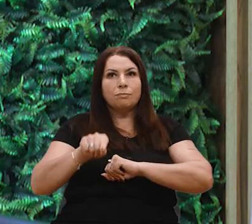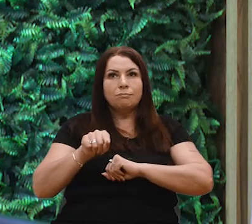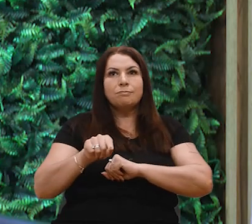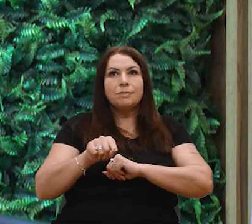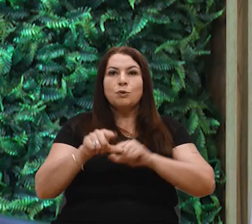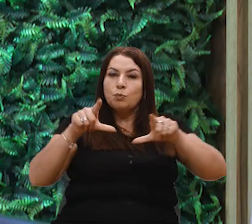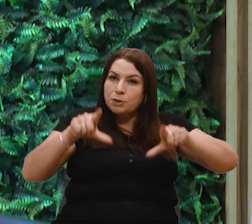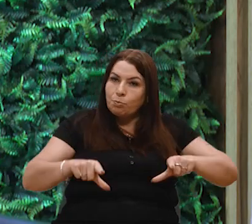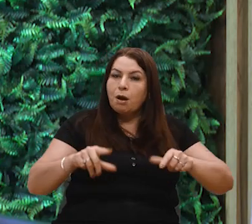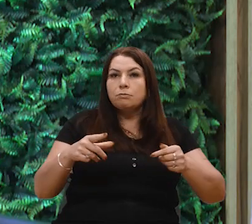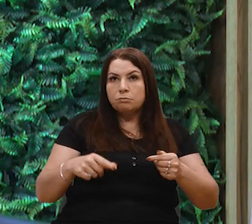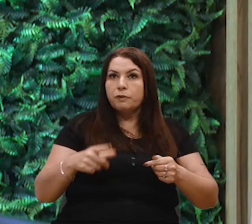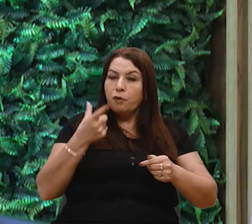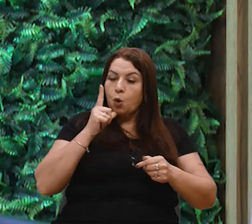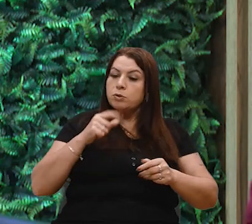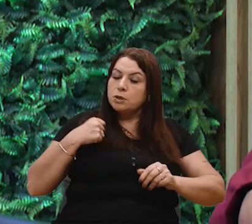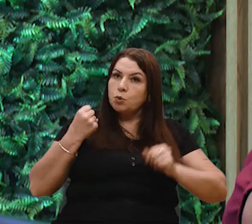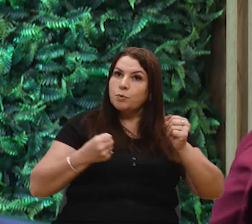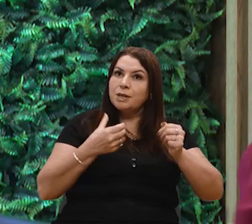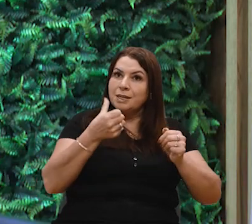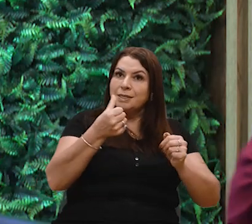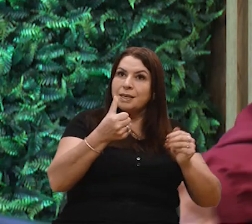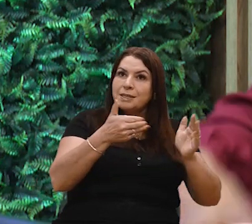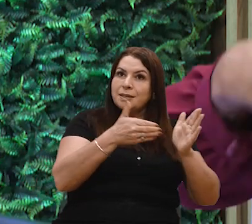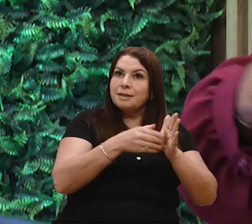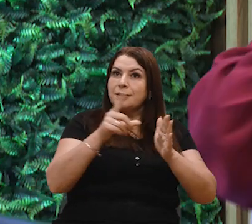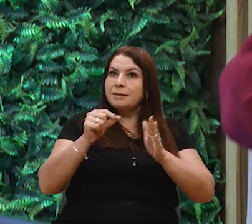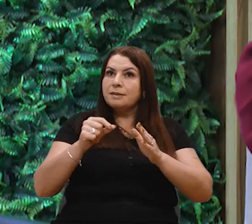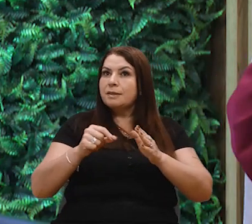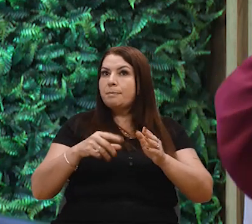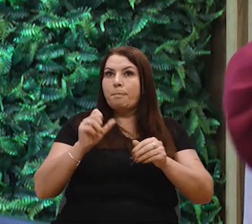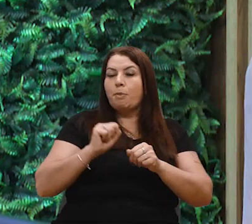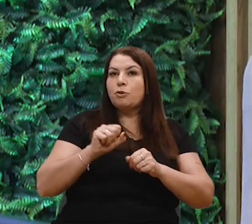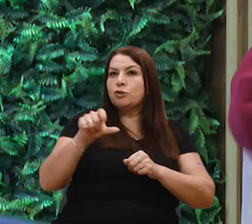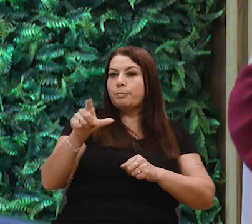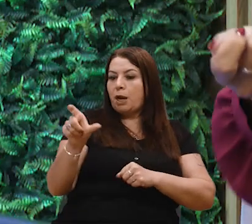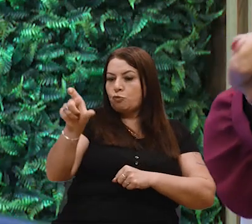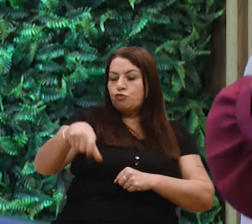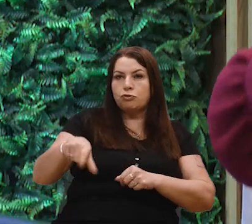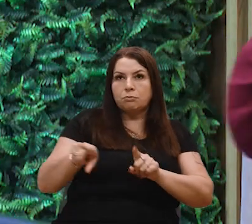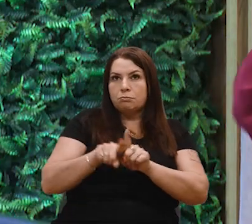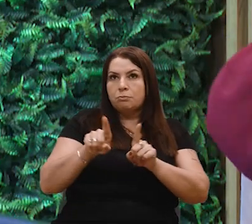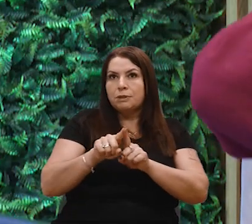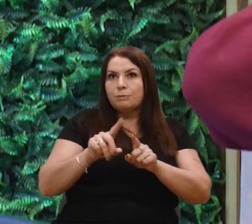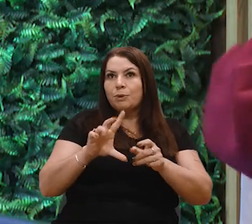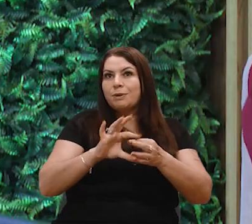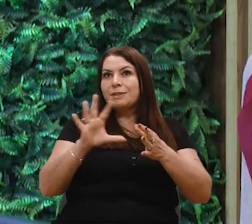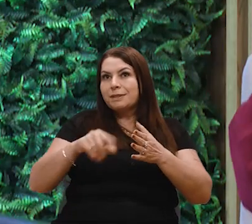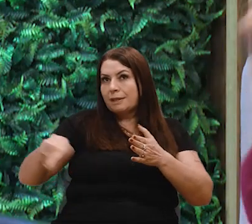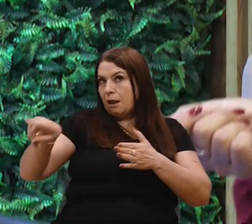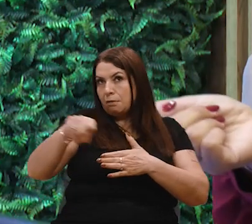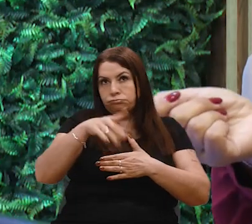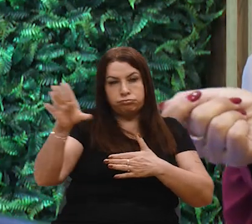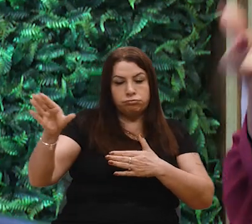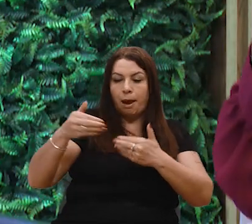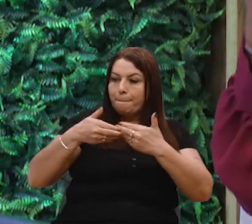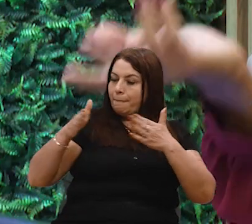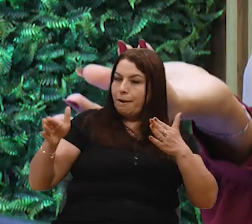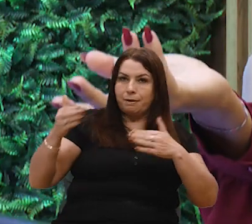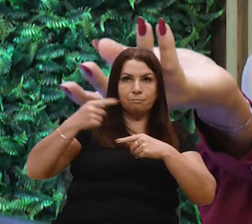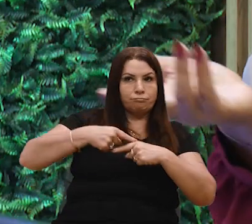transformar num espaço que a gente vai correr, das 6 às 10, tu entra, passa lá, pode até pegar teu ticket se tu quiser, mas quando sair vai